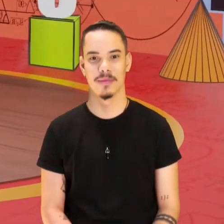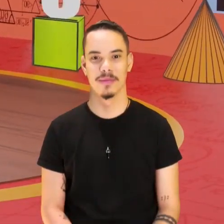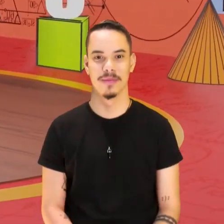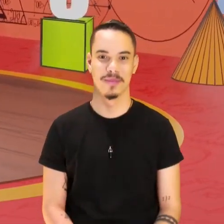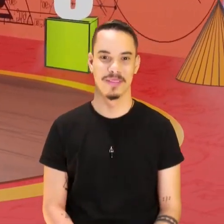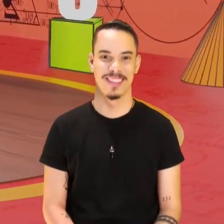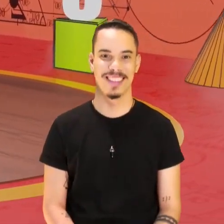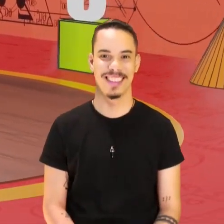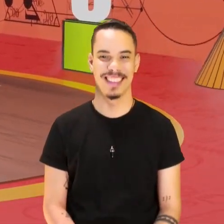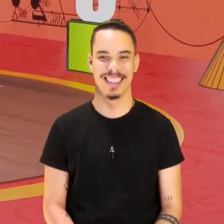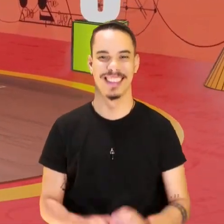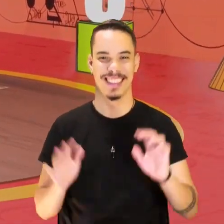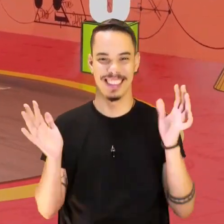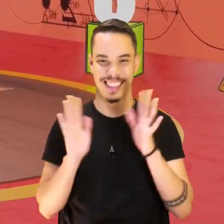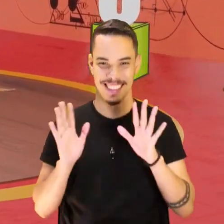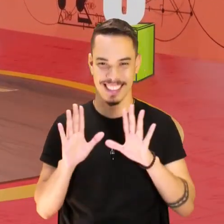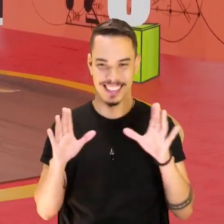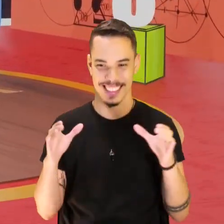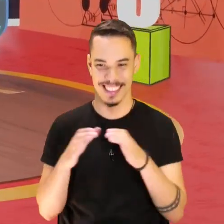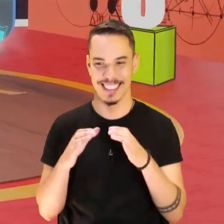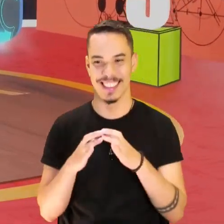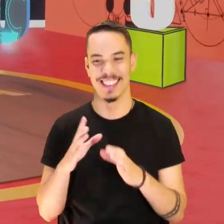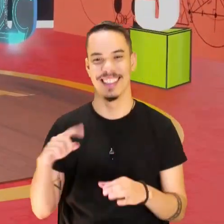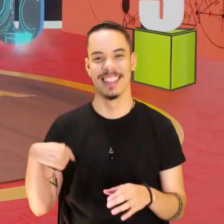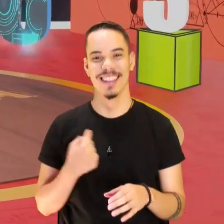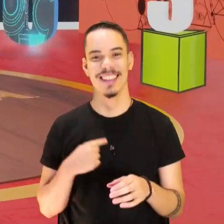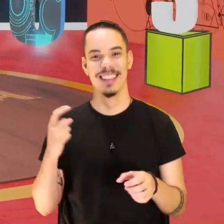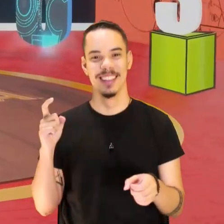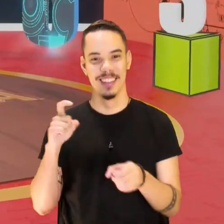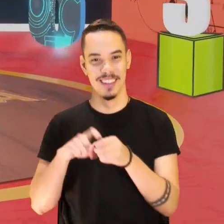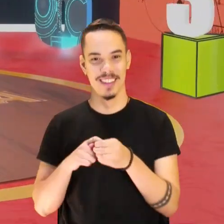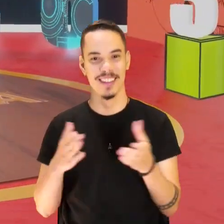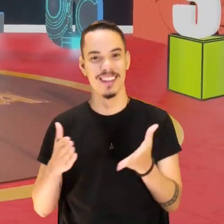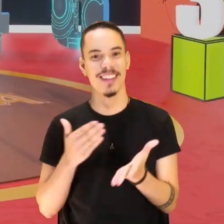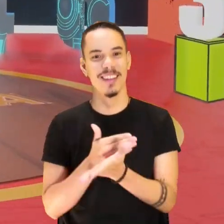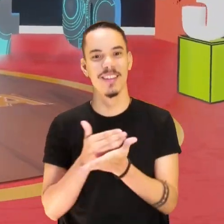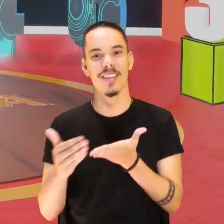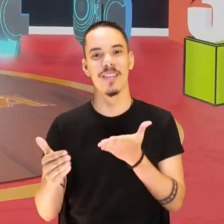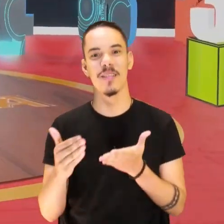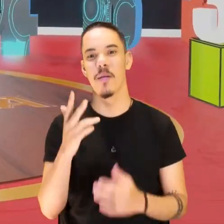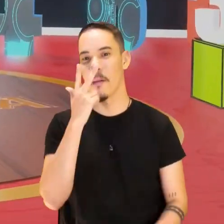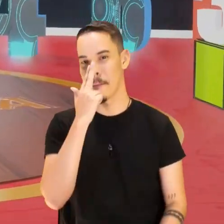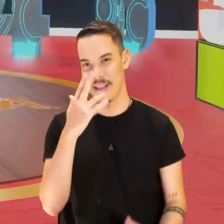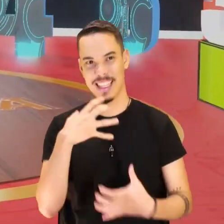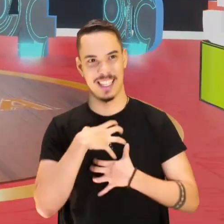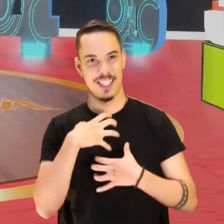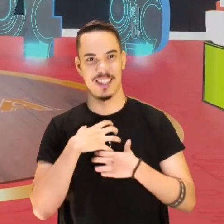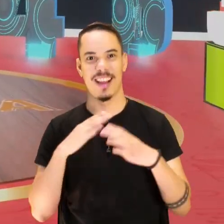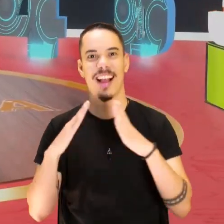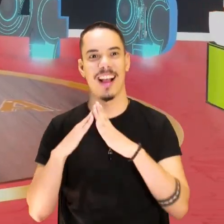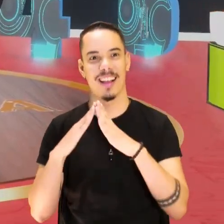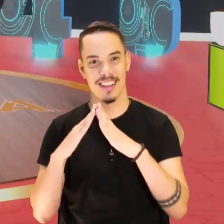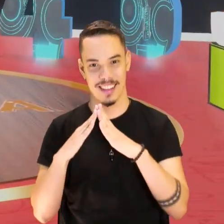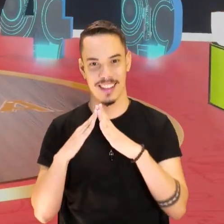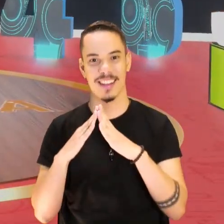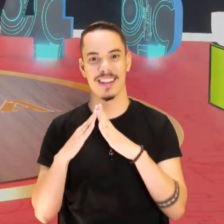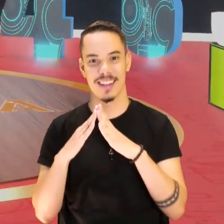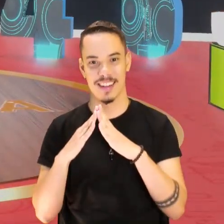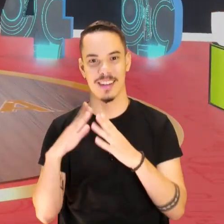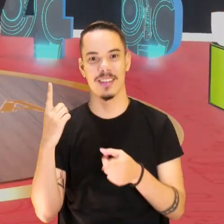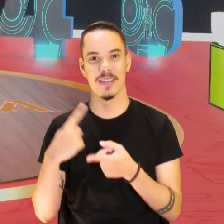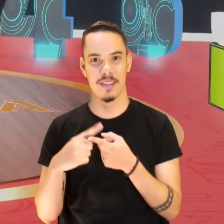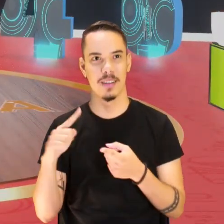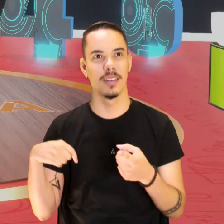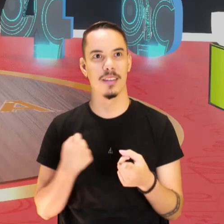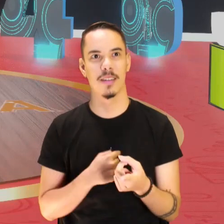galera do grupo estamos de volta e hoje a gente já começa agora nós estamos se sentindo tão em casa né Nós vamos